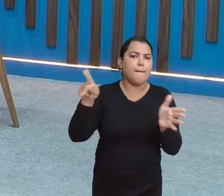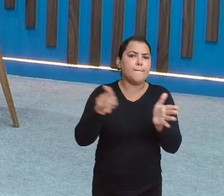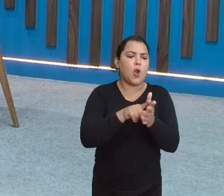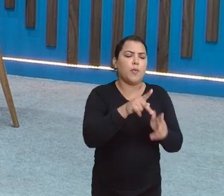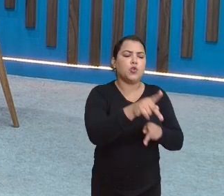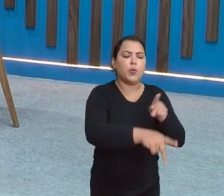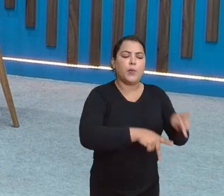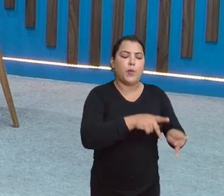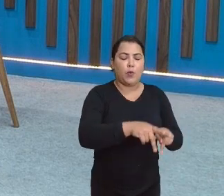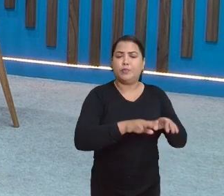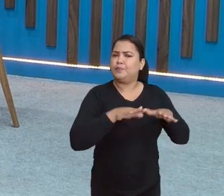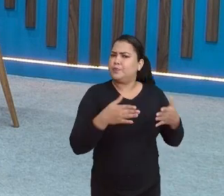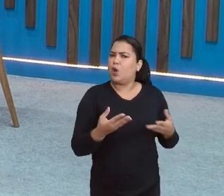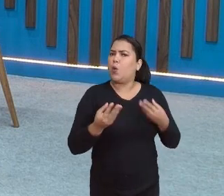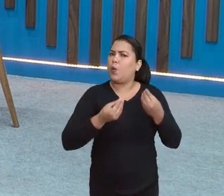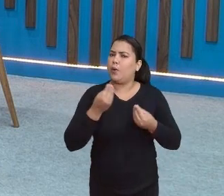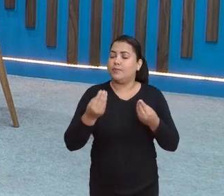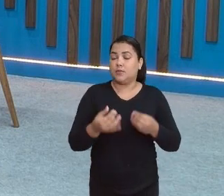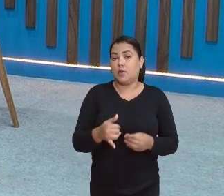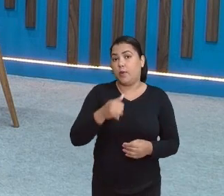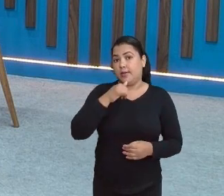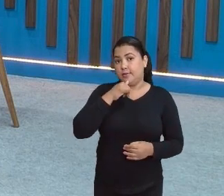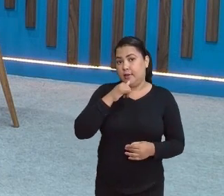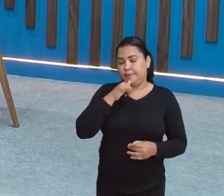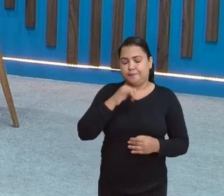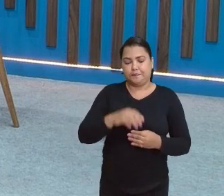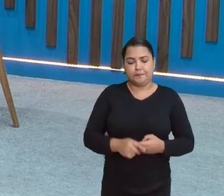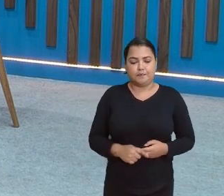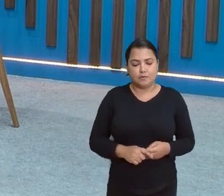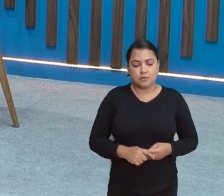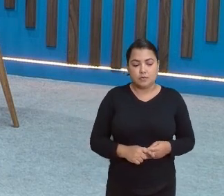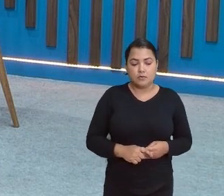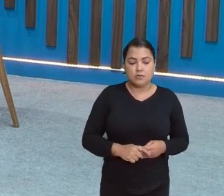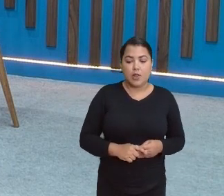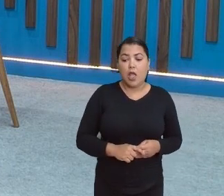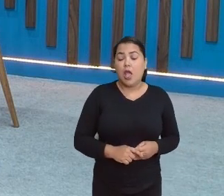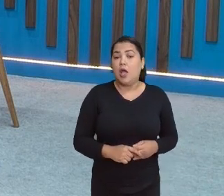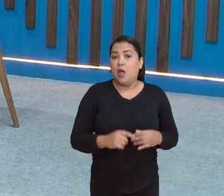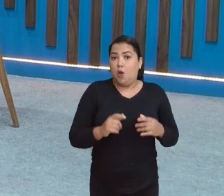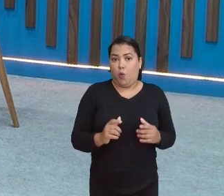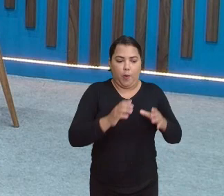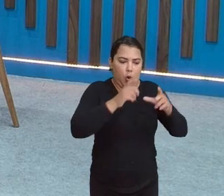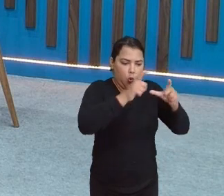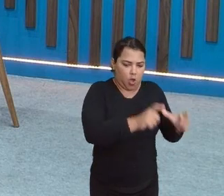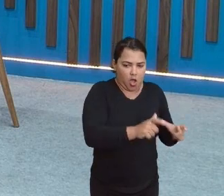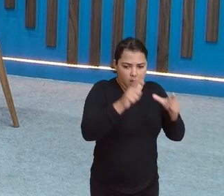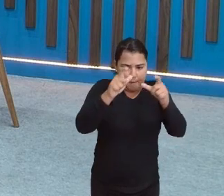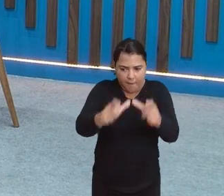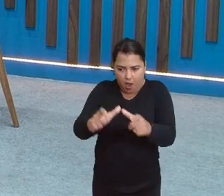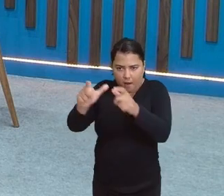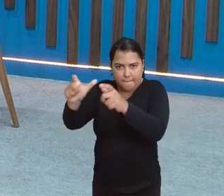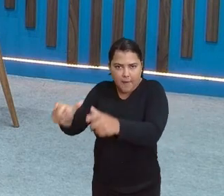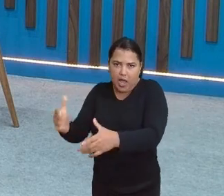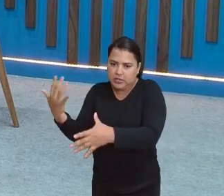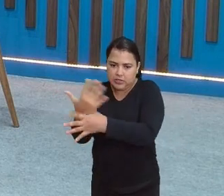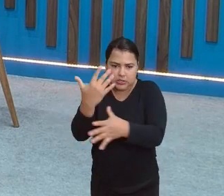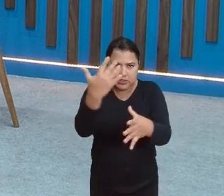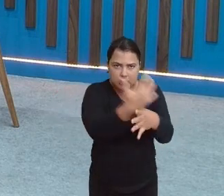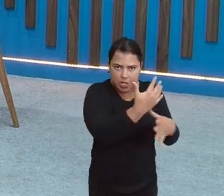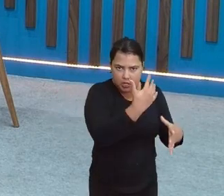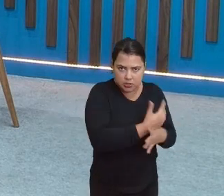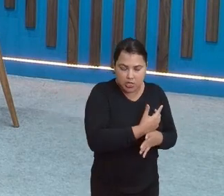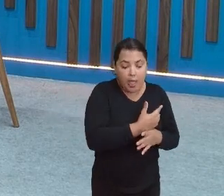e essas tradições, essa diversidade cultural, ela vai mudar de localidade para localidade, ou seja, de cidade para